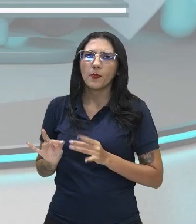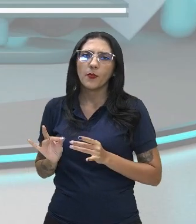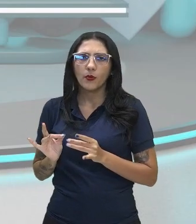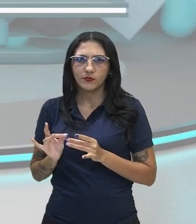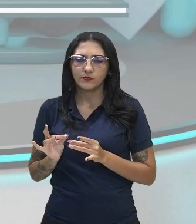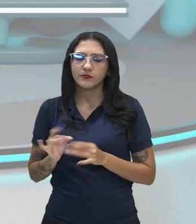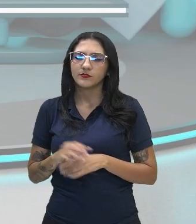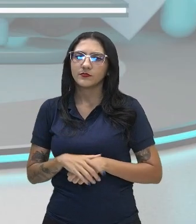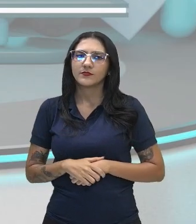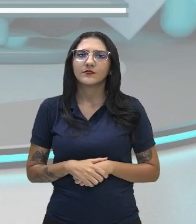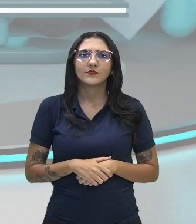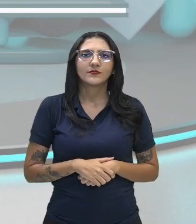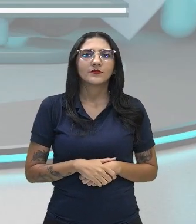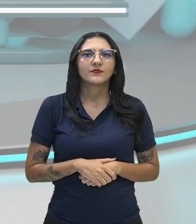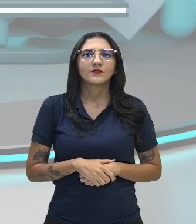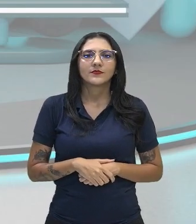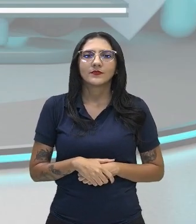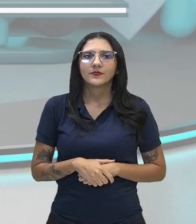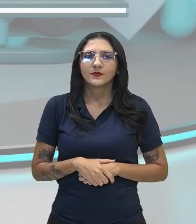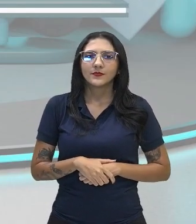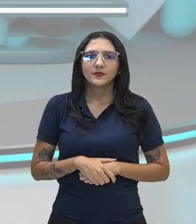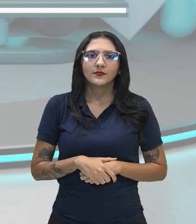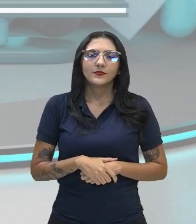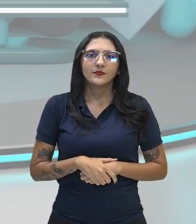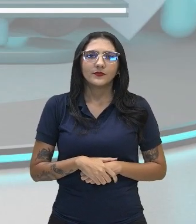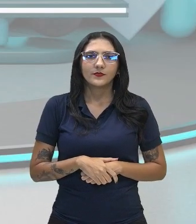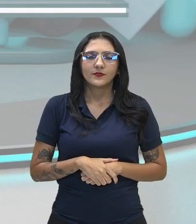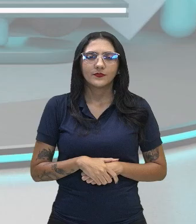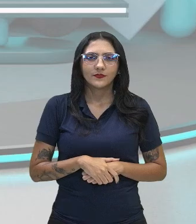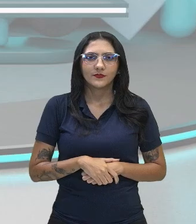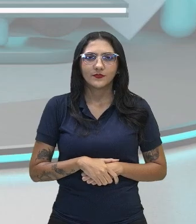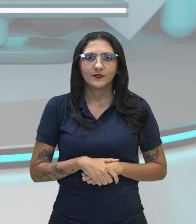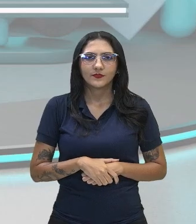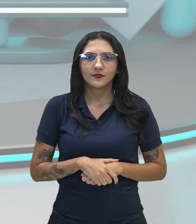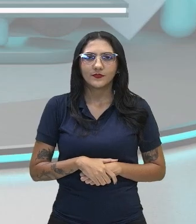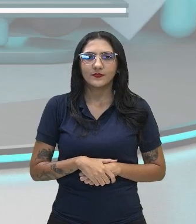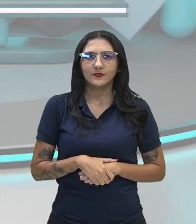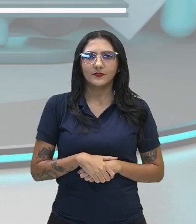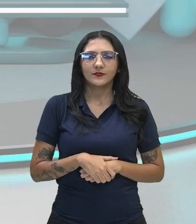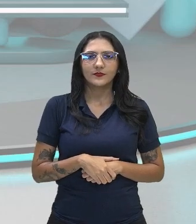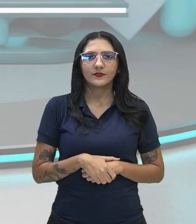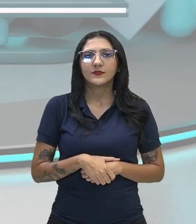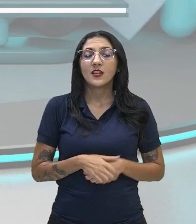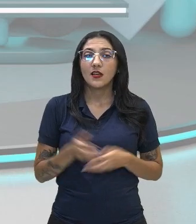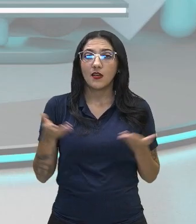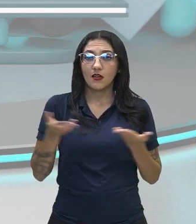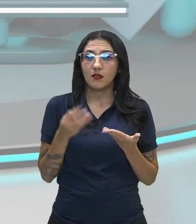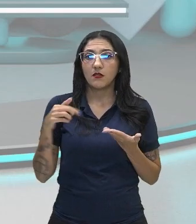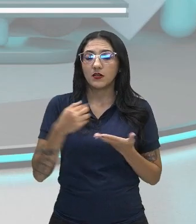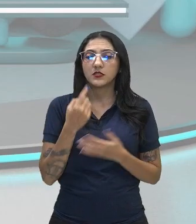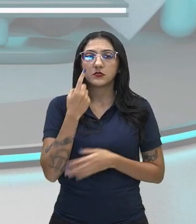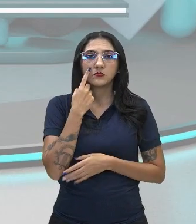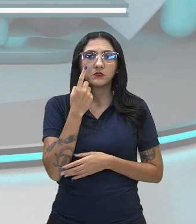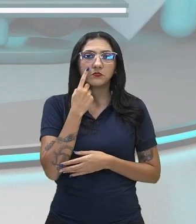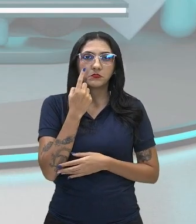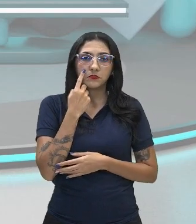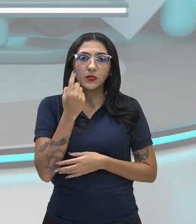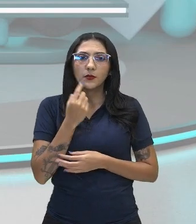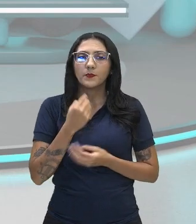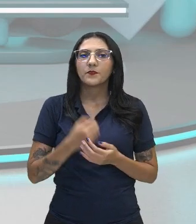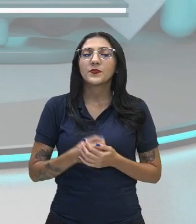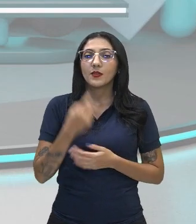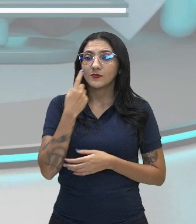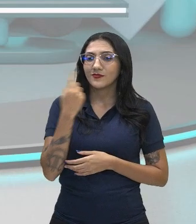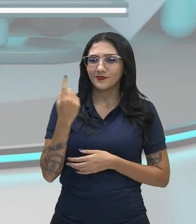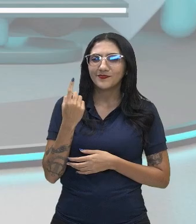organizado. Muito bem. Agora nós vamos verificar como, então, aqui eu tenho um